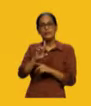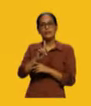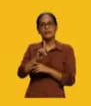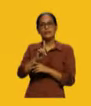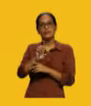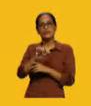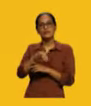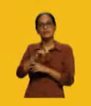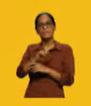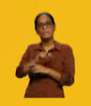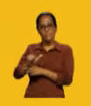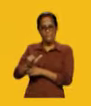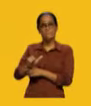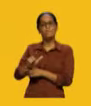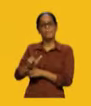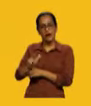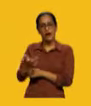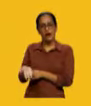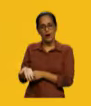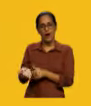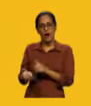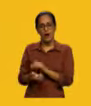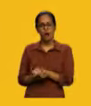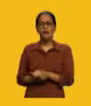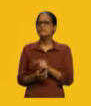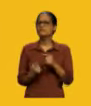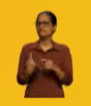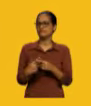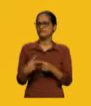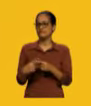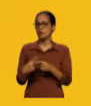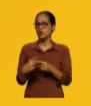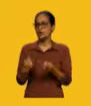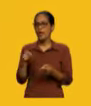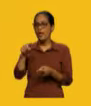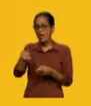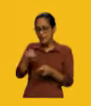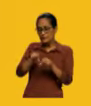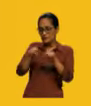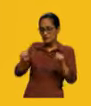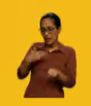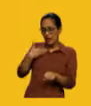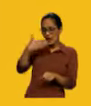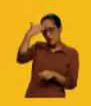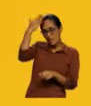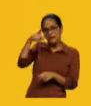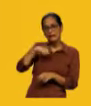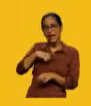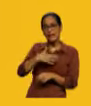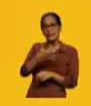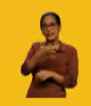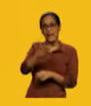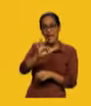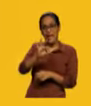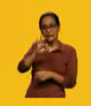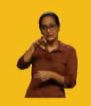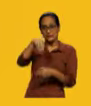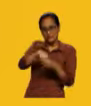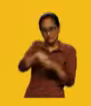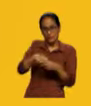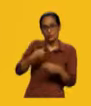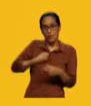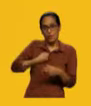Por que ele é falado de sistema decimal? Porque esse sistema, ele tem 10 algarismos, porque é